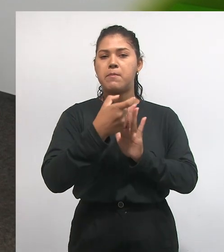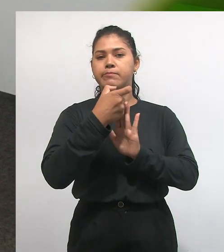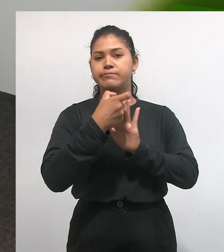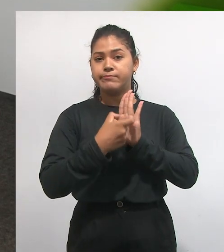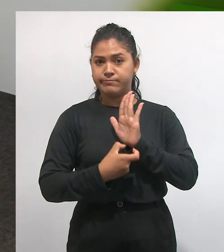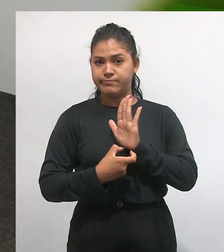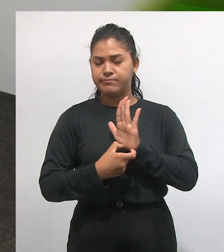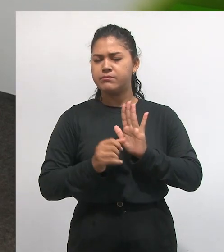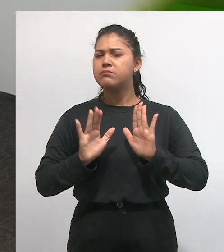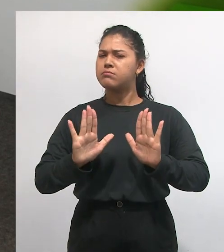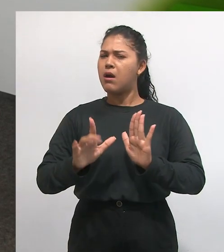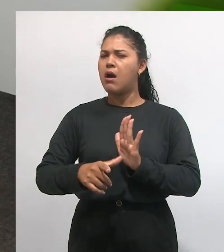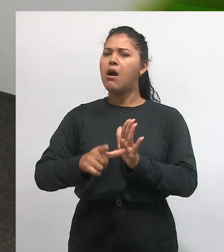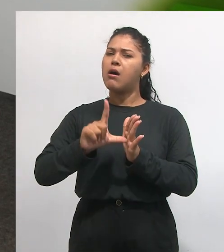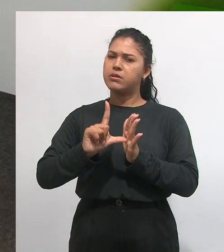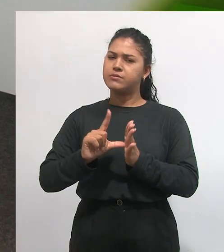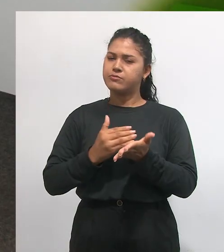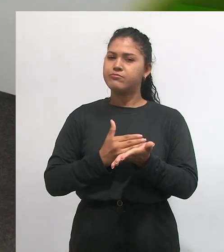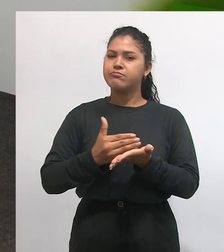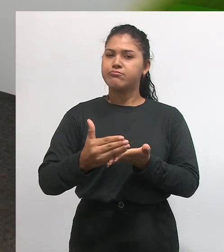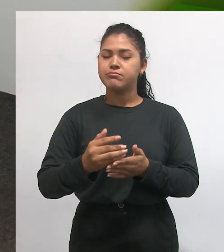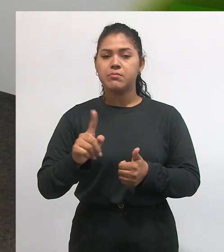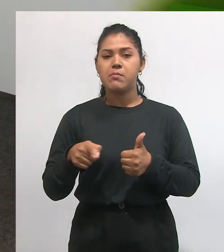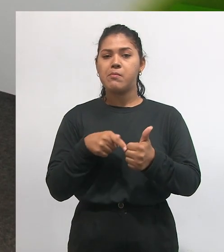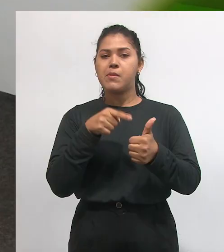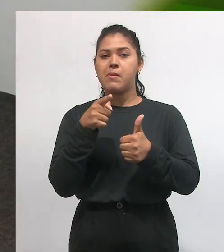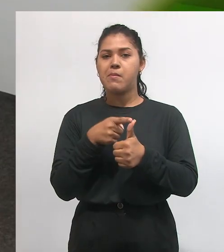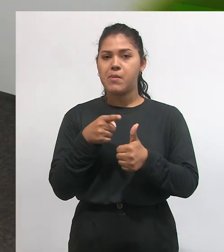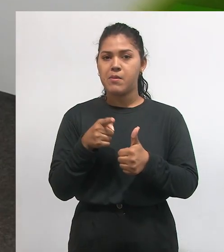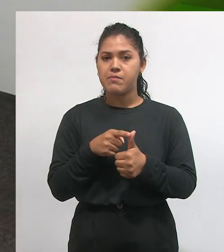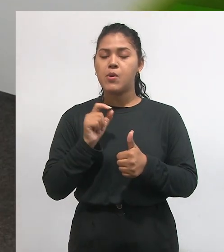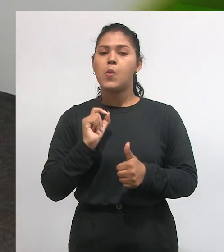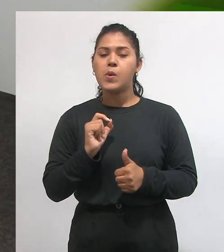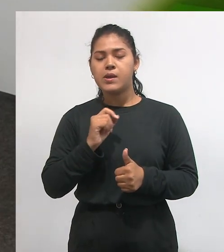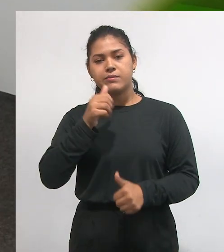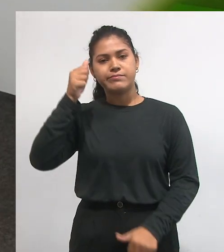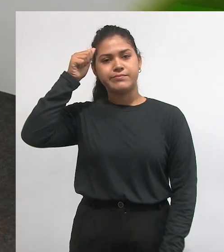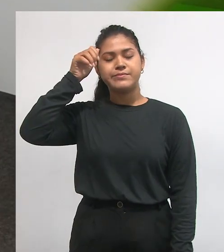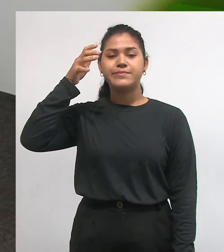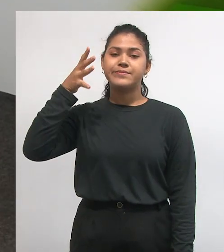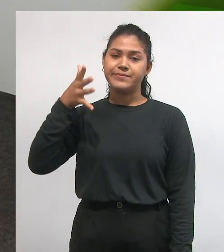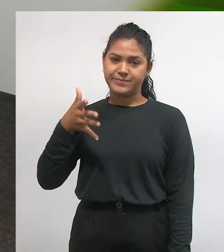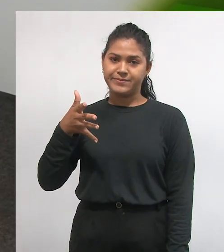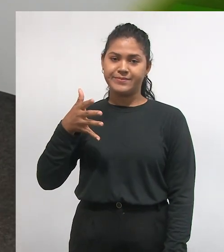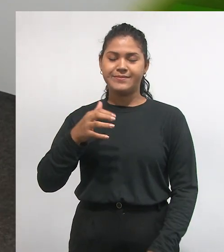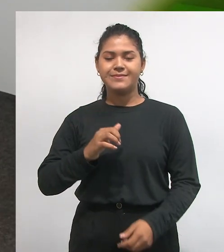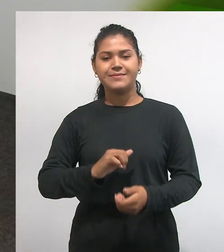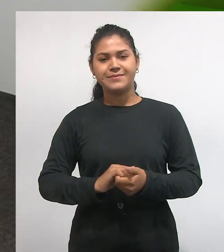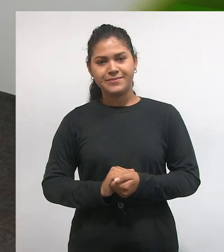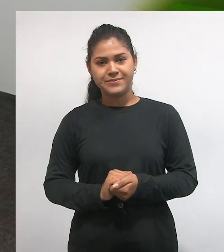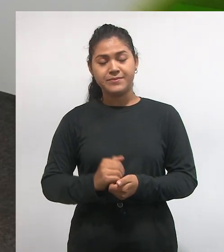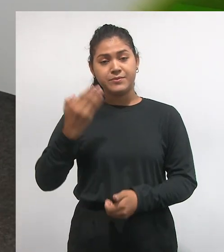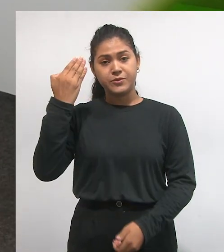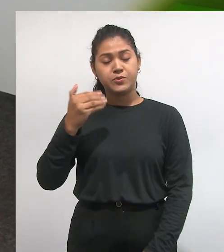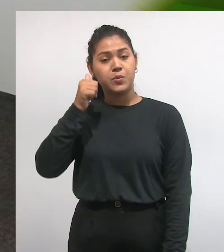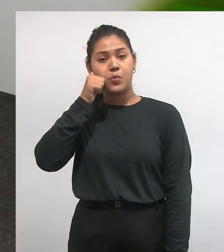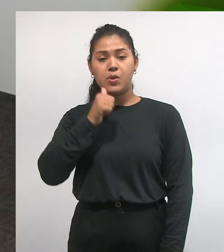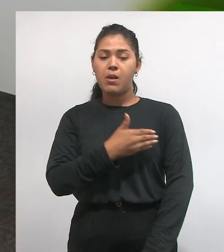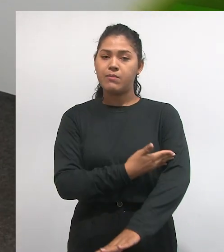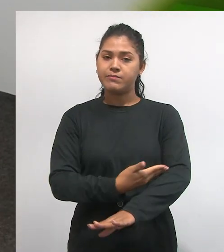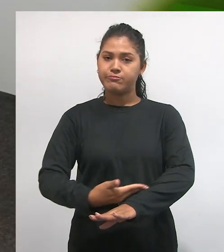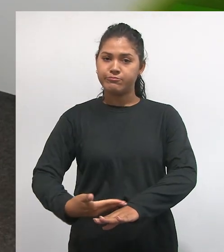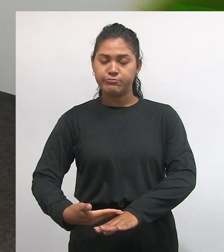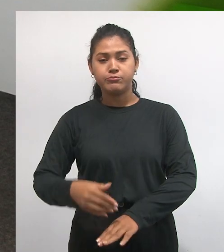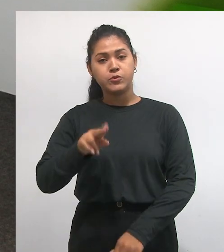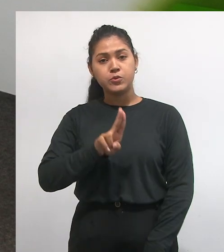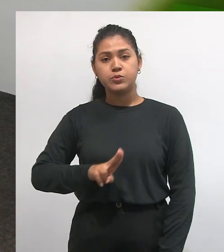mesmo. Mas antes de a gente começar aqui a caminhar pelo nosso conteúdo, eu farei a minha audiodescrição. Eu sou uma mulher